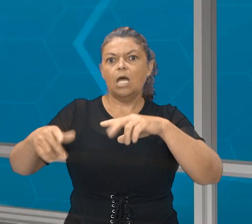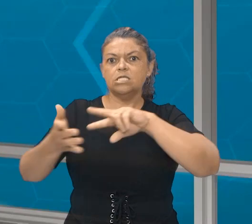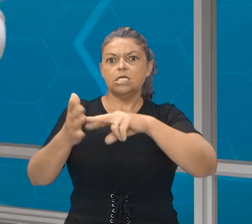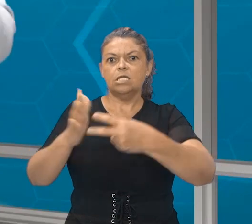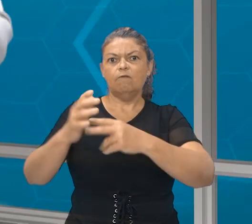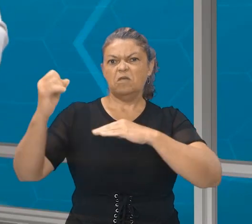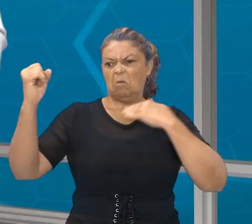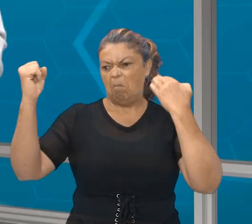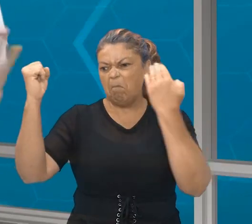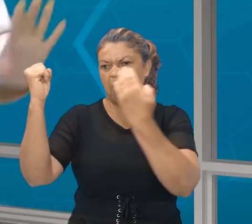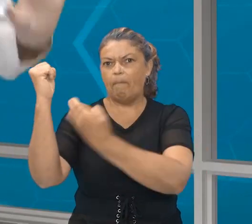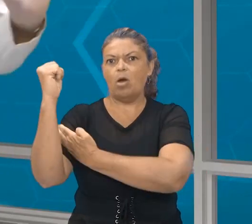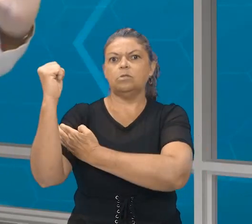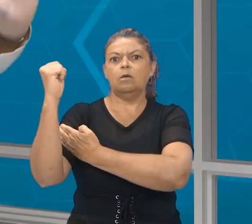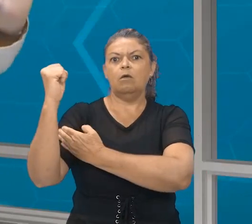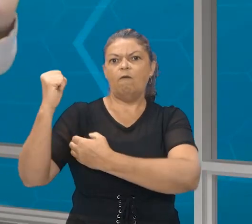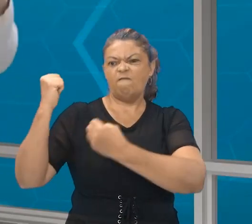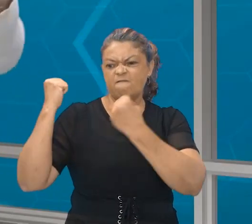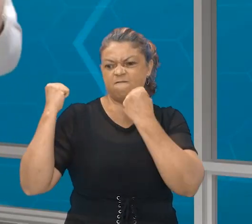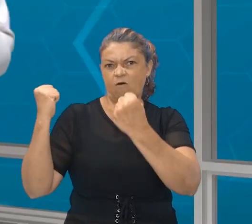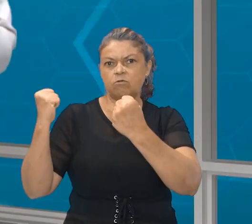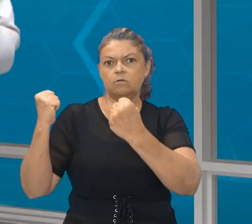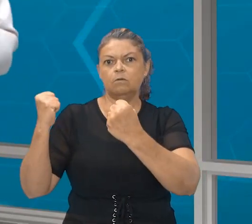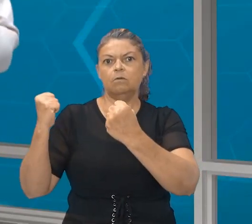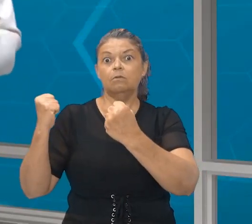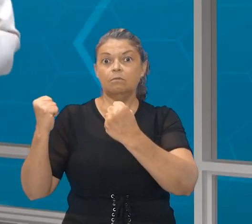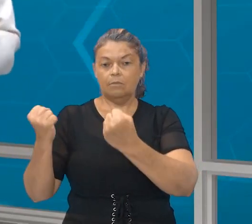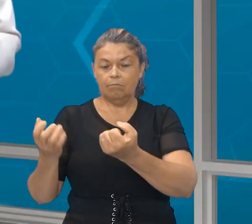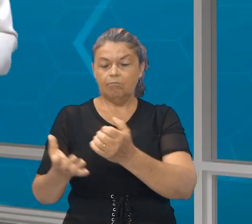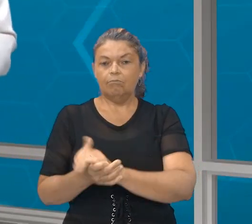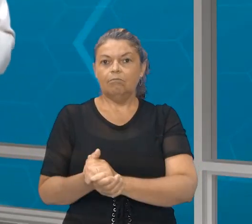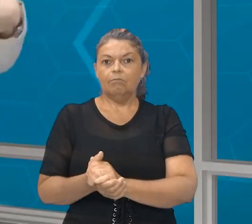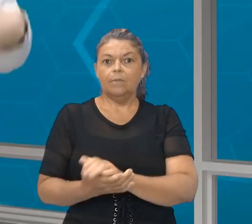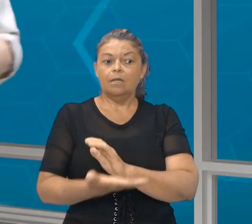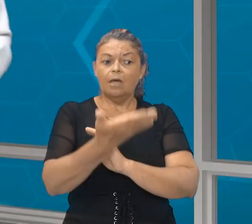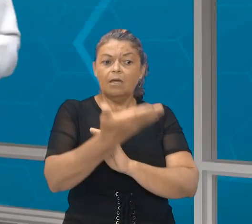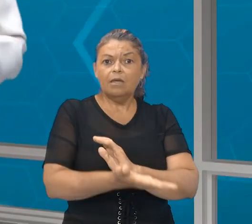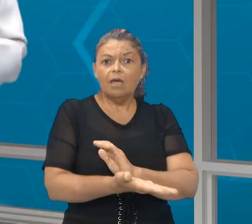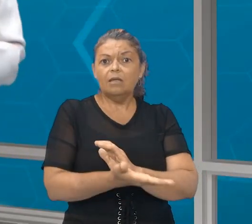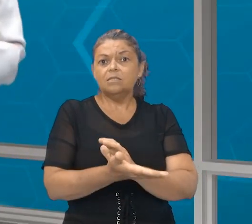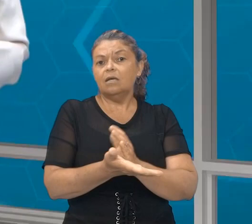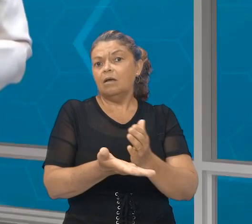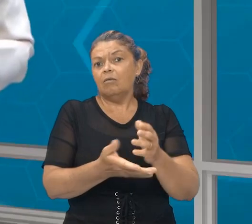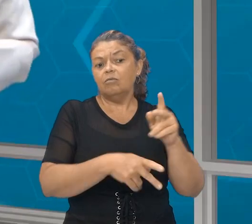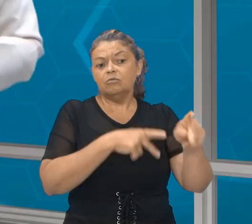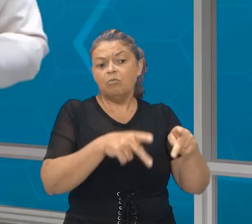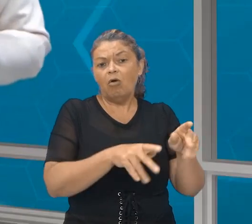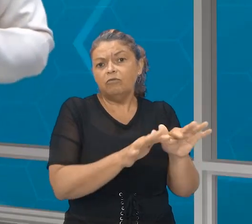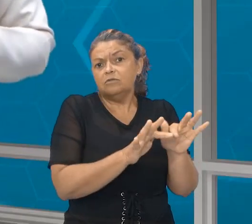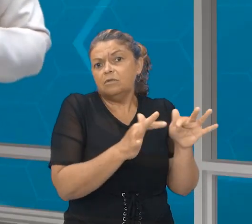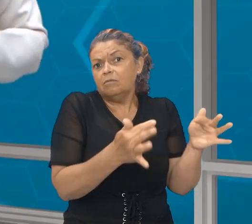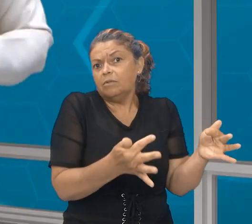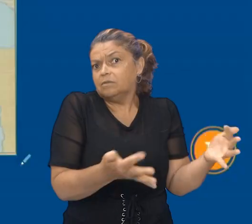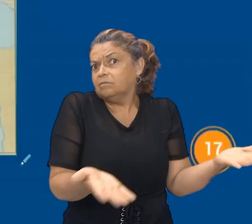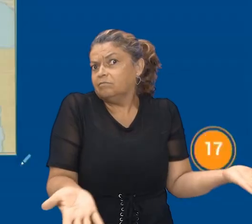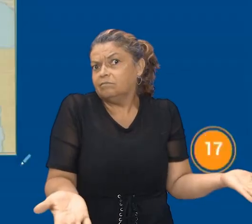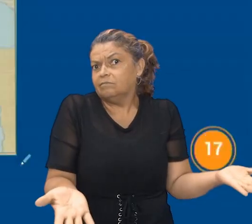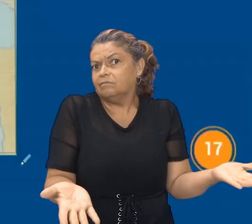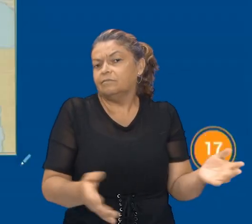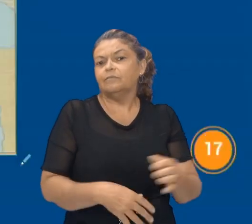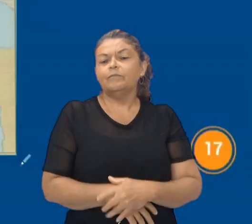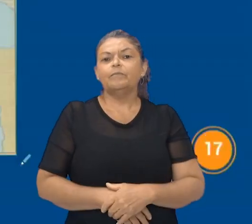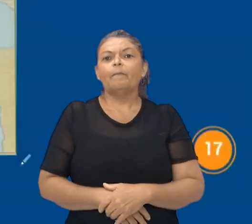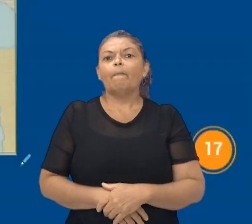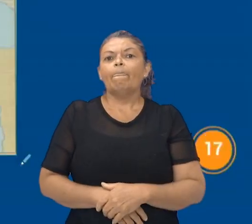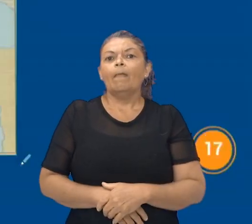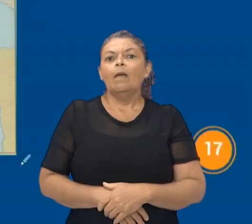poder. Então, como vocês podem ver, são povos completamente diferentes. E nós trouxemos para vocês aí um